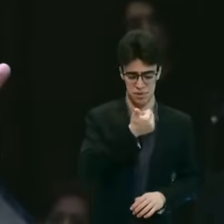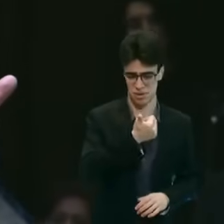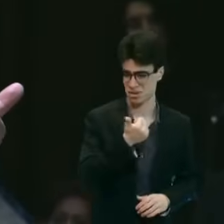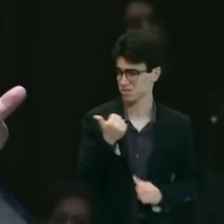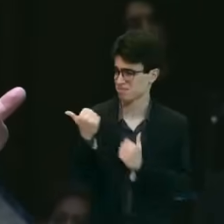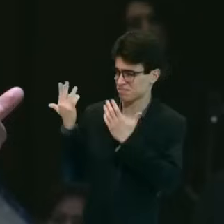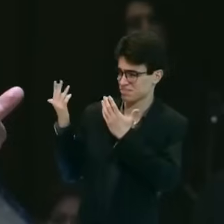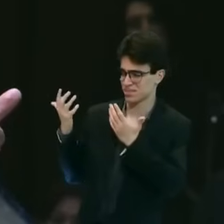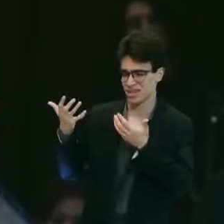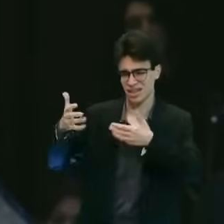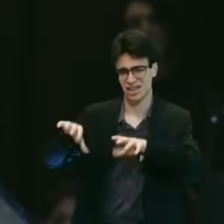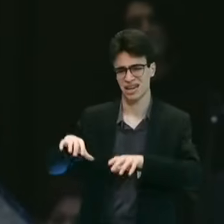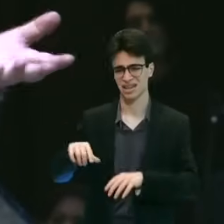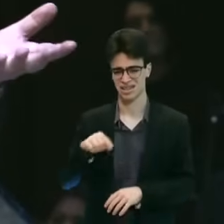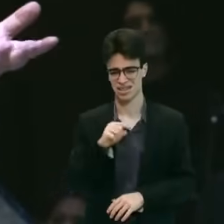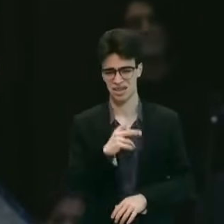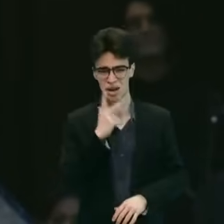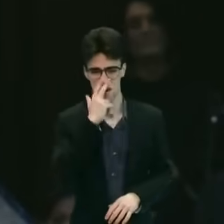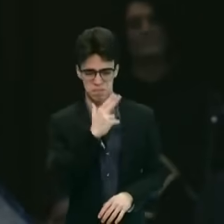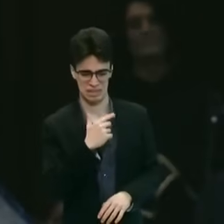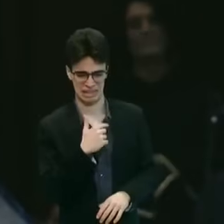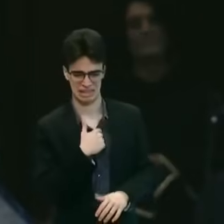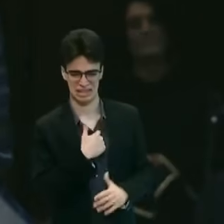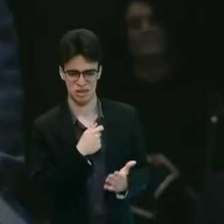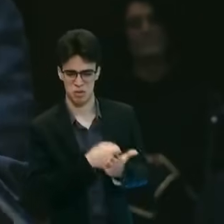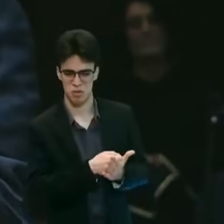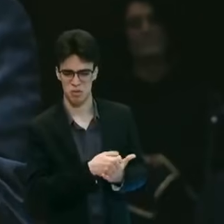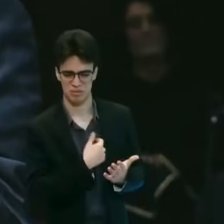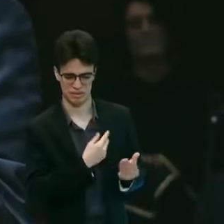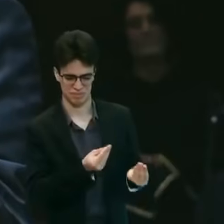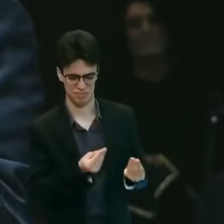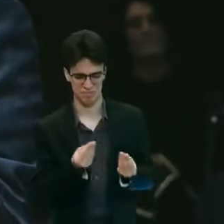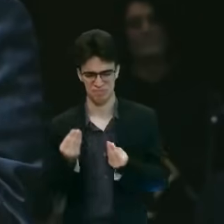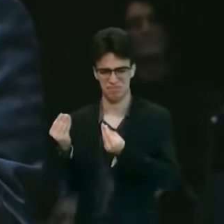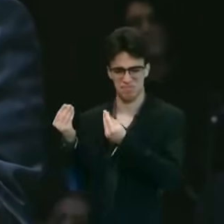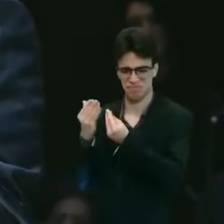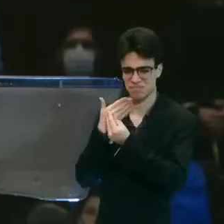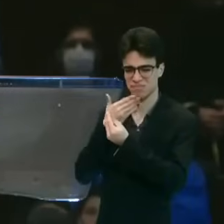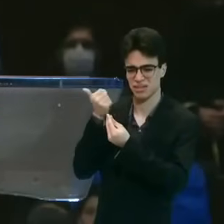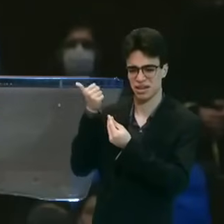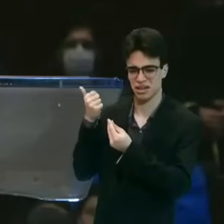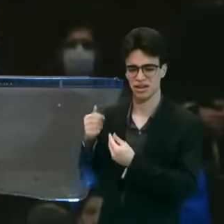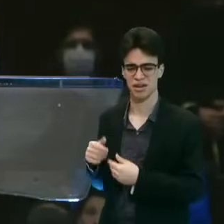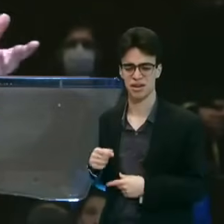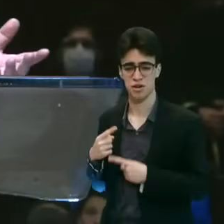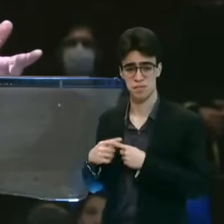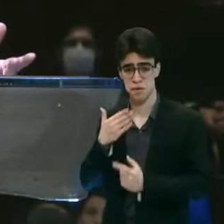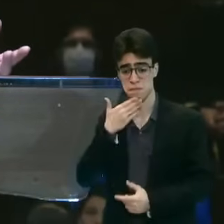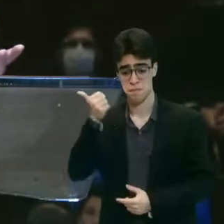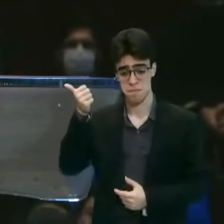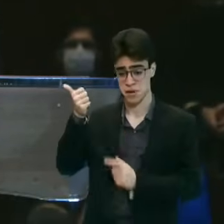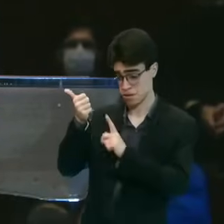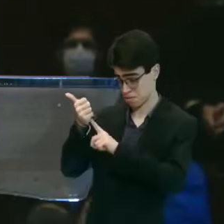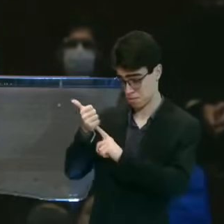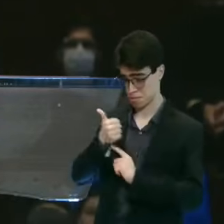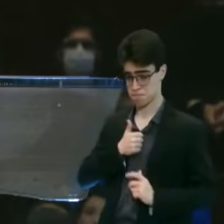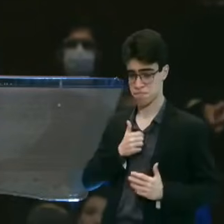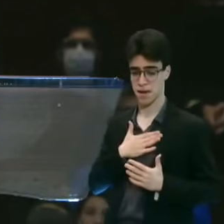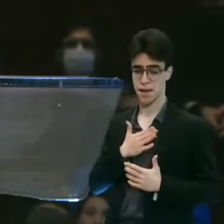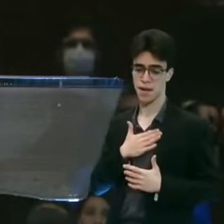ou parece que é tão espoliante oferecer o meu melhor. Afinal de contas, o melhor é para mim.